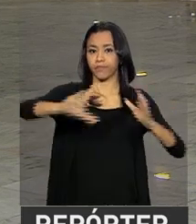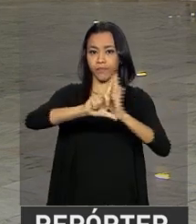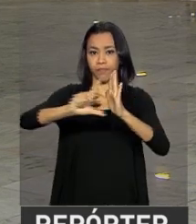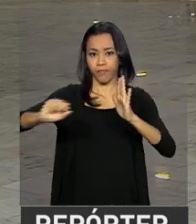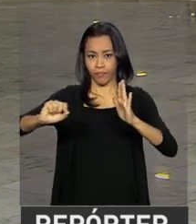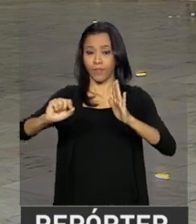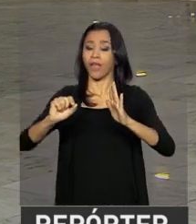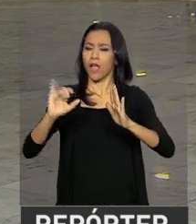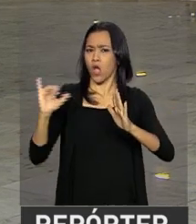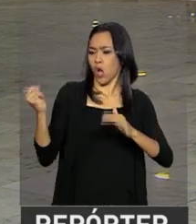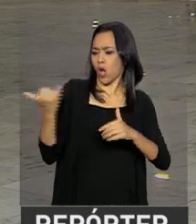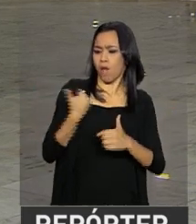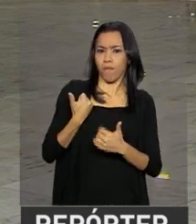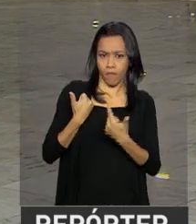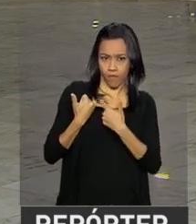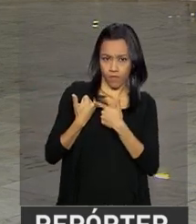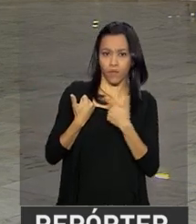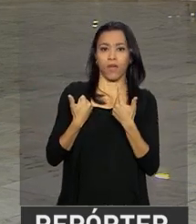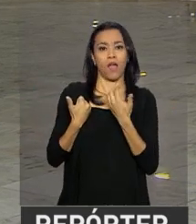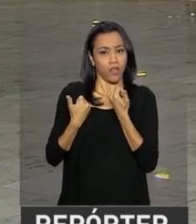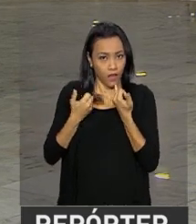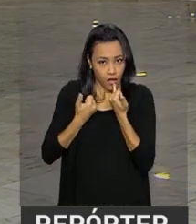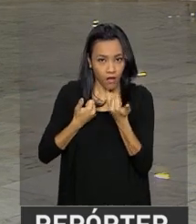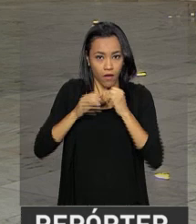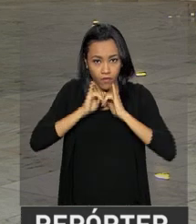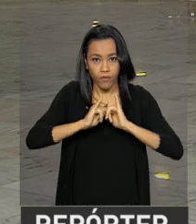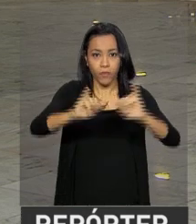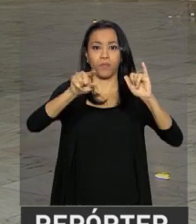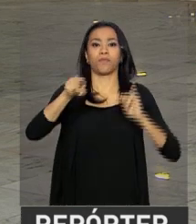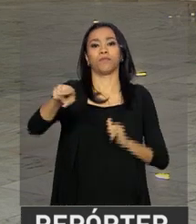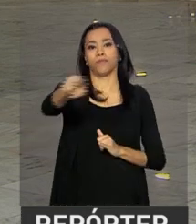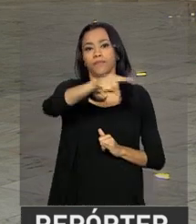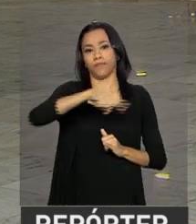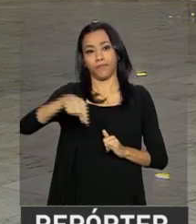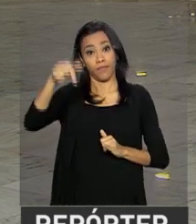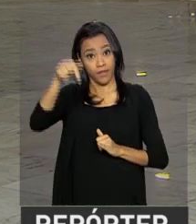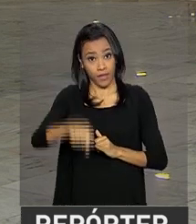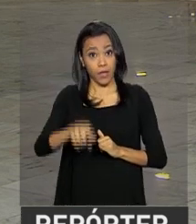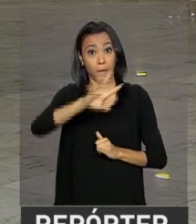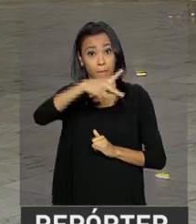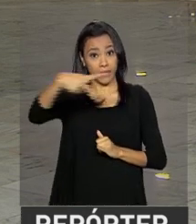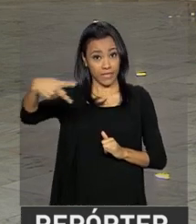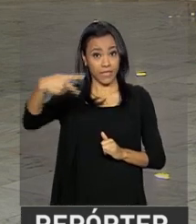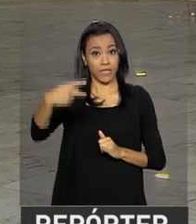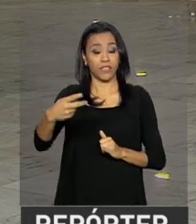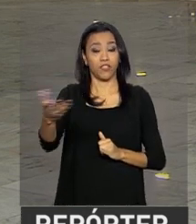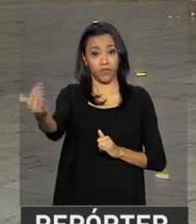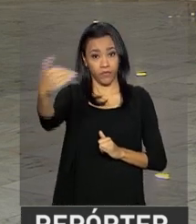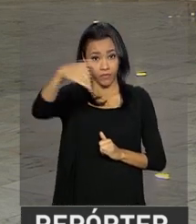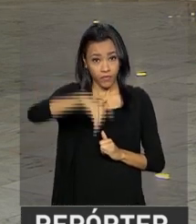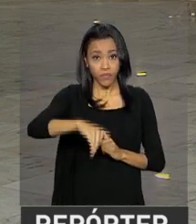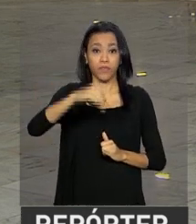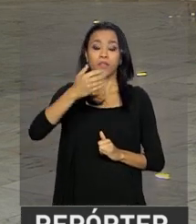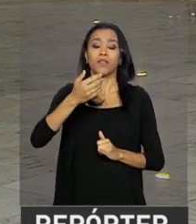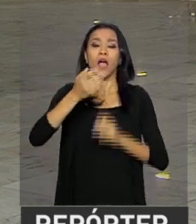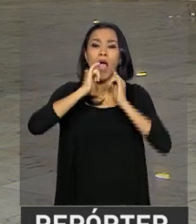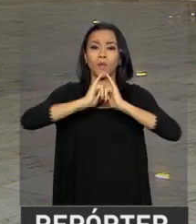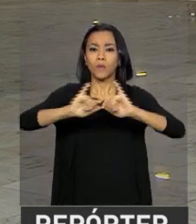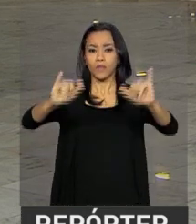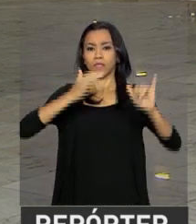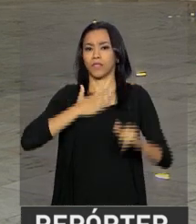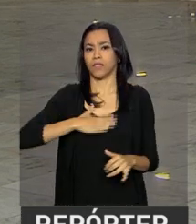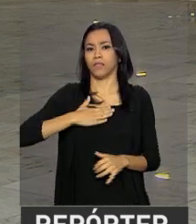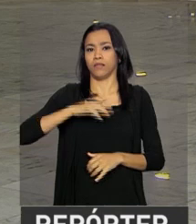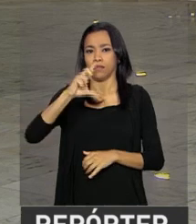última informação, acabou de chegar. Então, a expectativa aqui, por aqui é essa, de que o presidente faça uma declaração, um pronunciamento daqui a